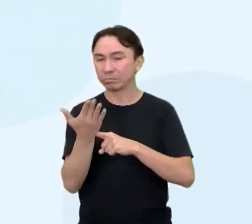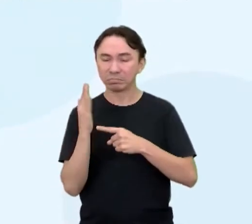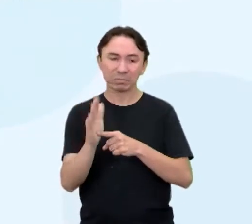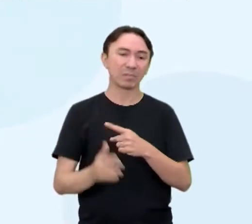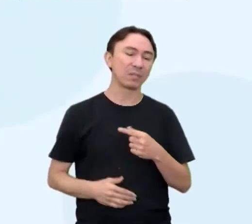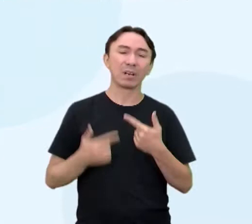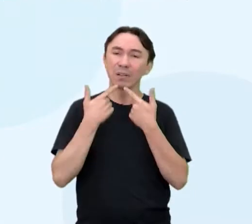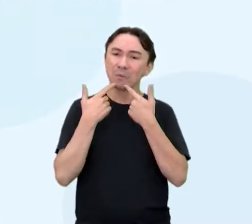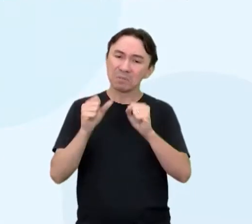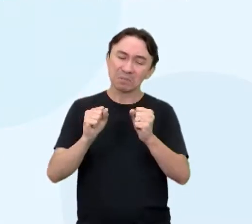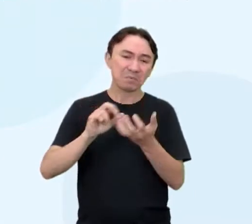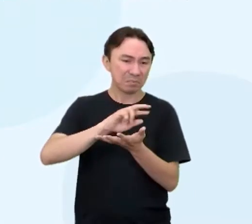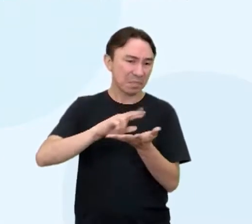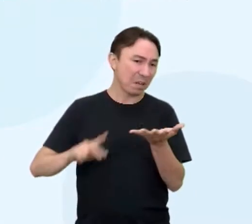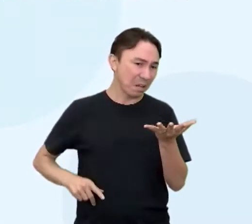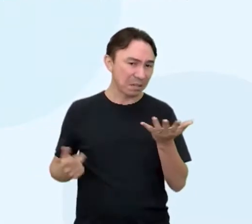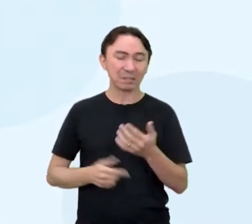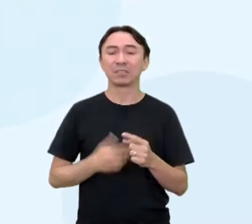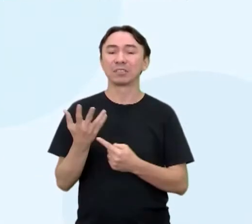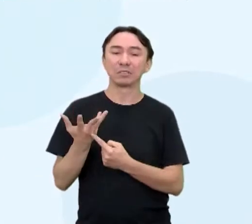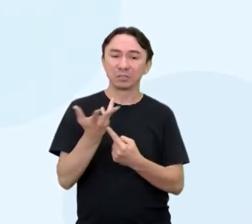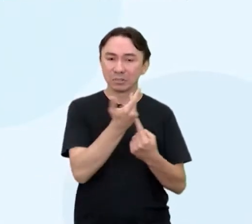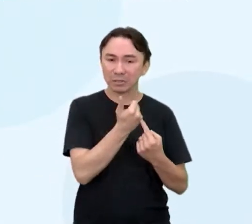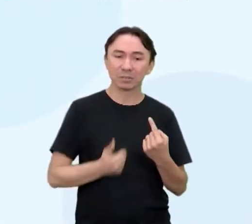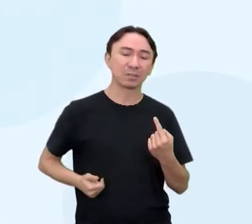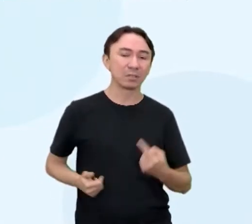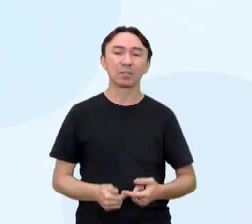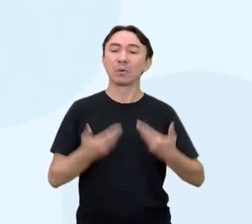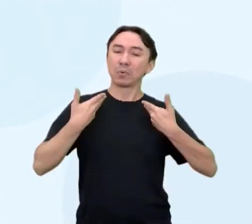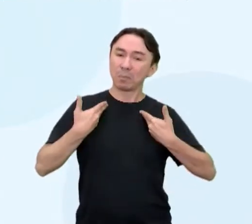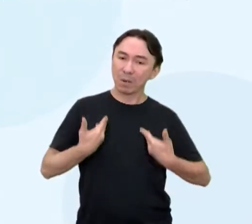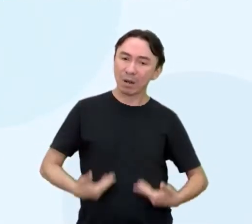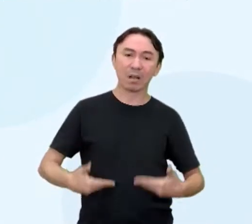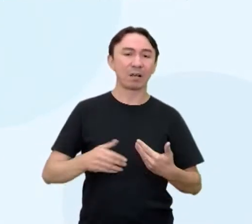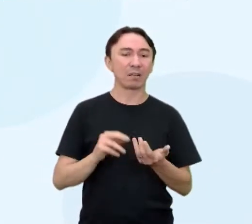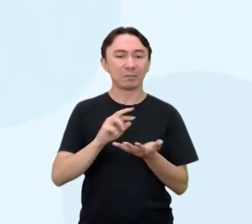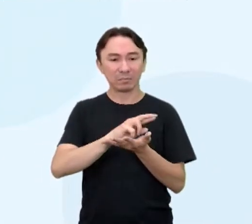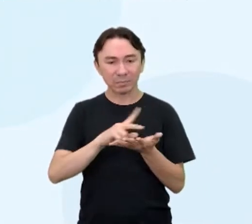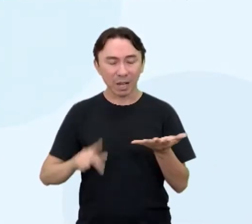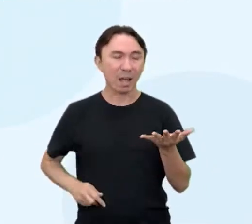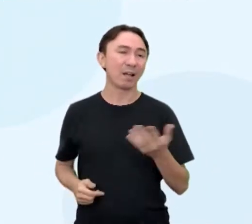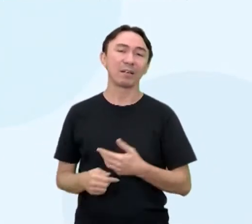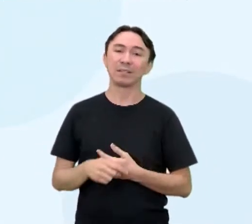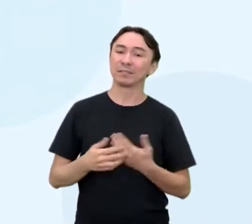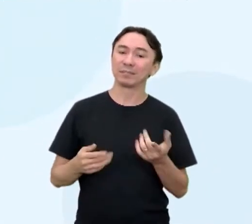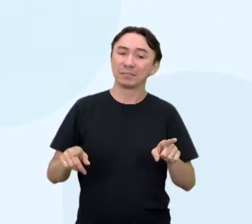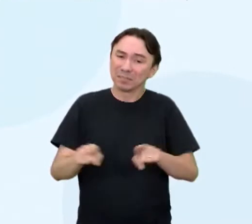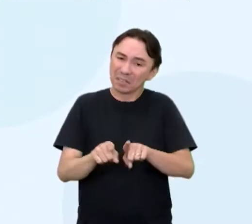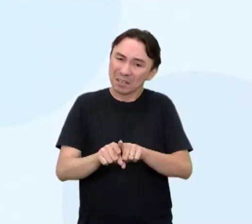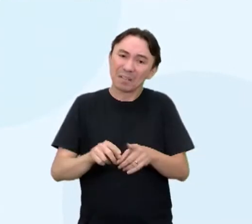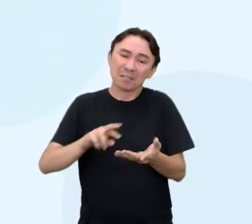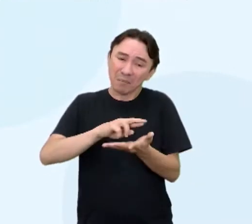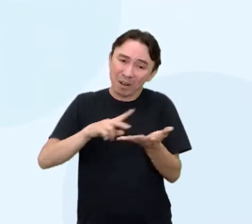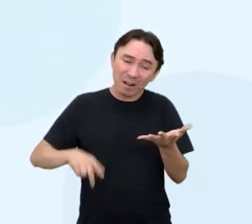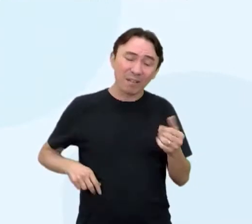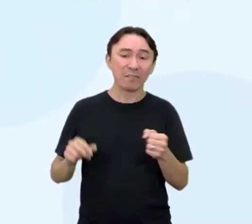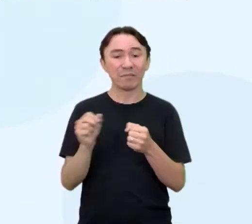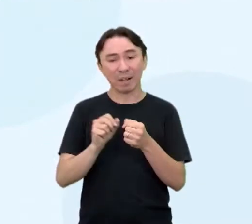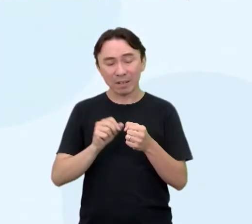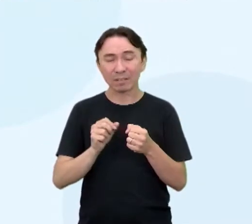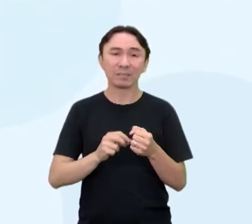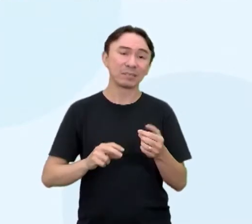artísticas, corporais, verbais, levando em conta suas formas e seus funcionamentos para produzir sentidos